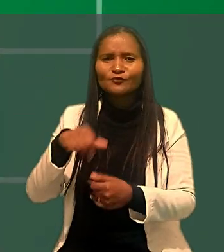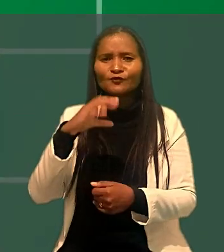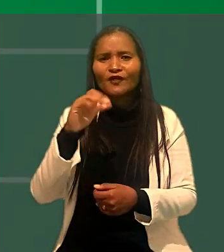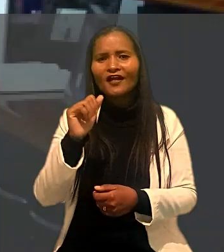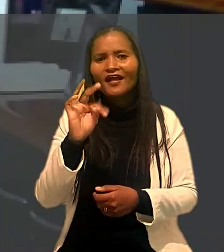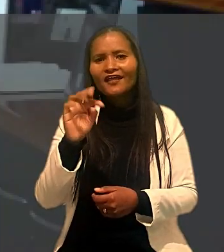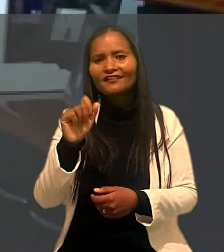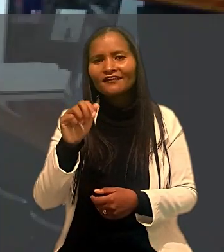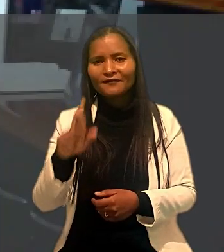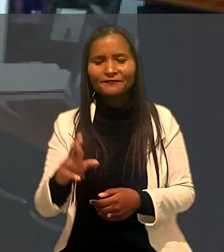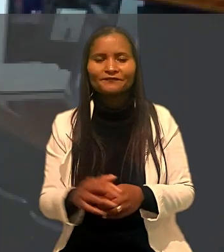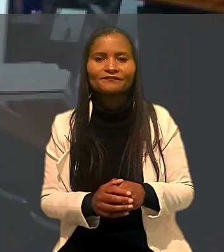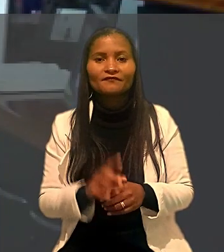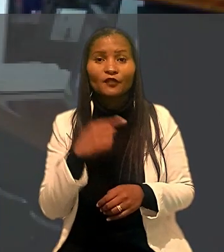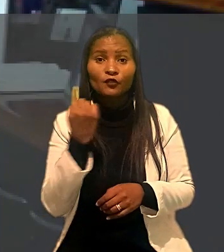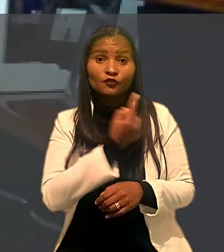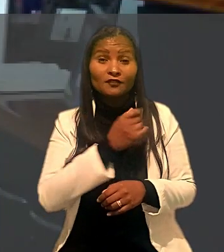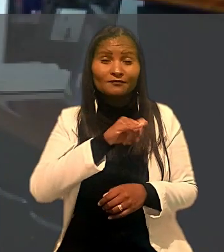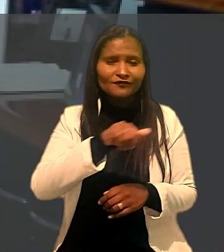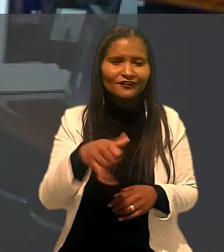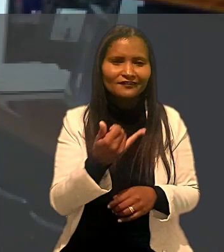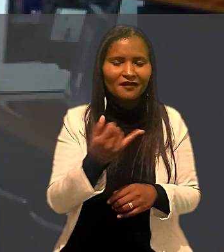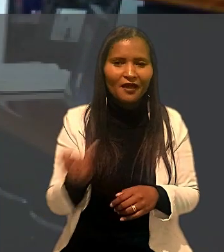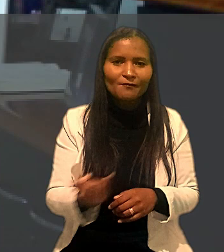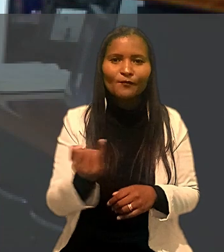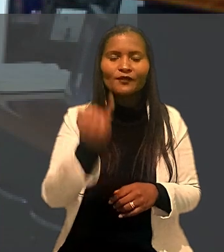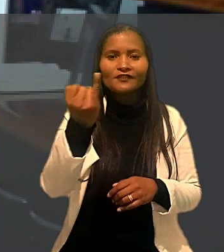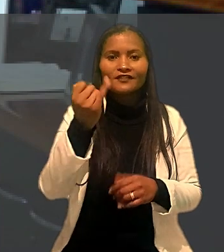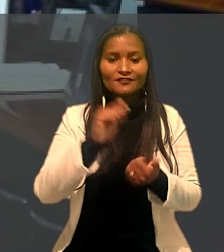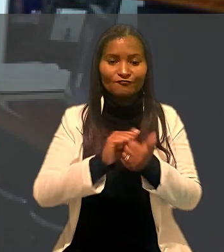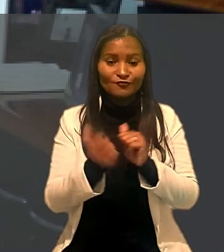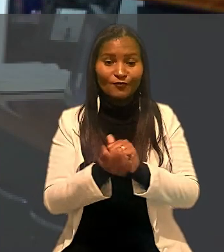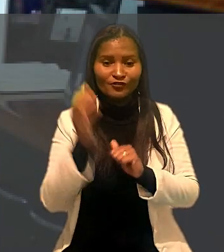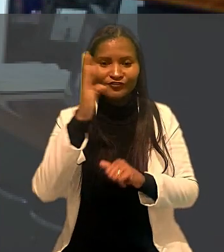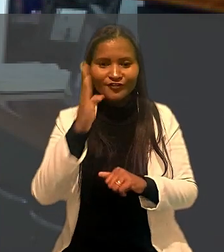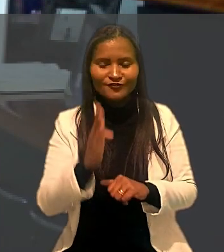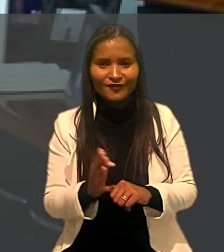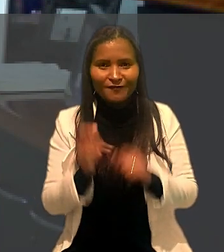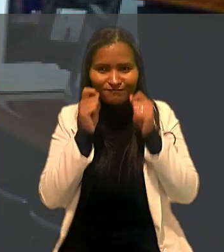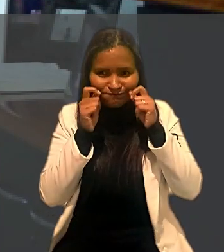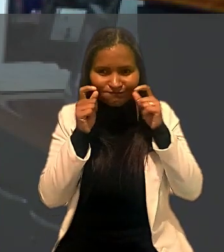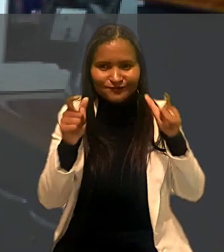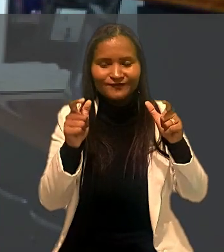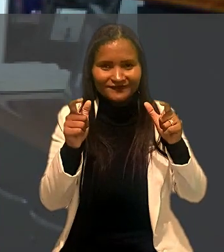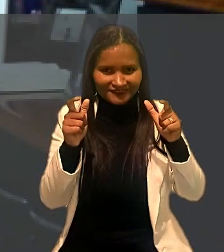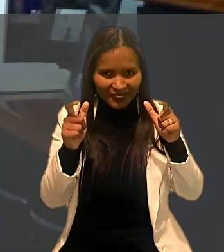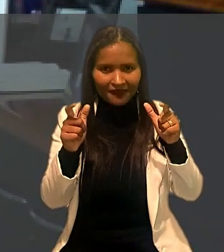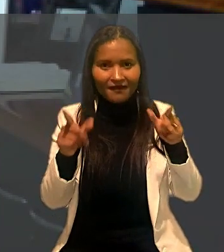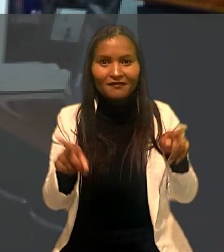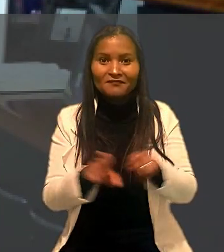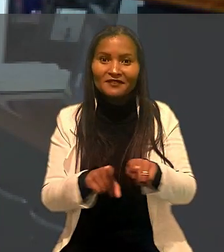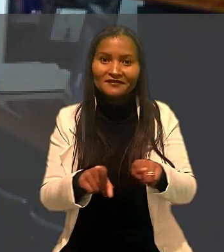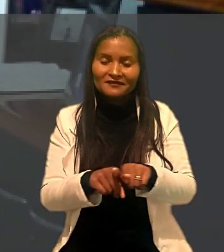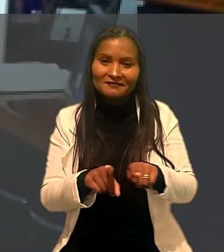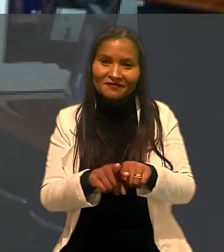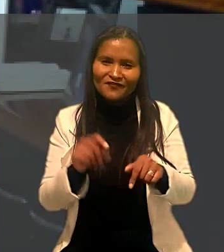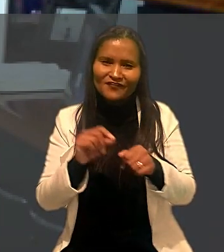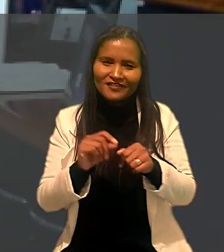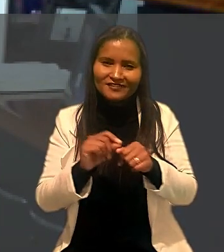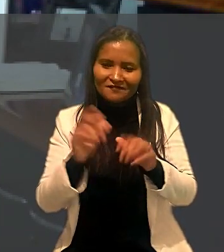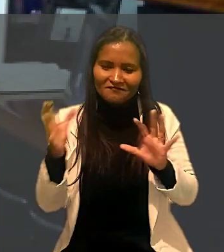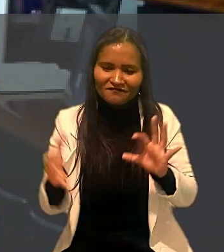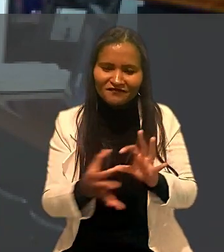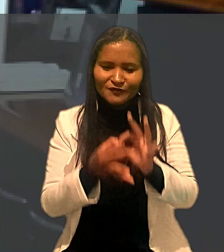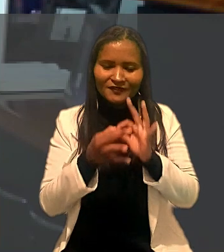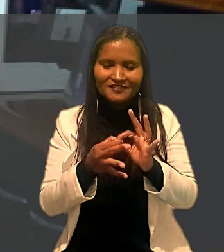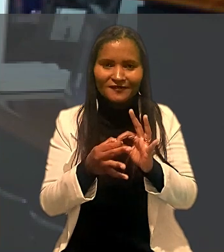do Catar. Aproveitamos a importância que o esporte nacional desperta na atenção de todos para também fazer